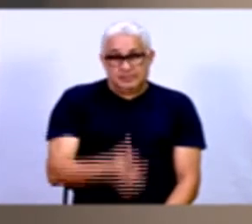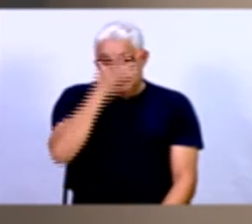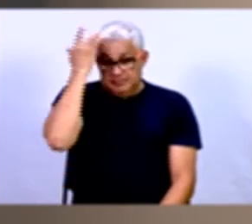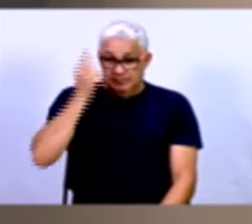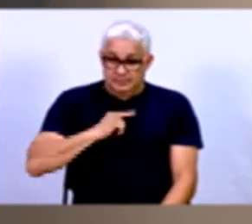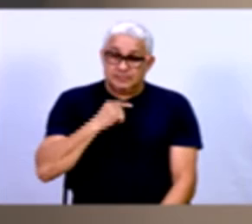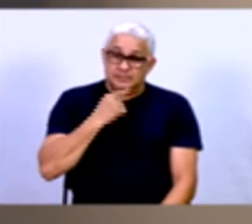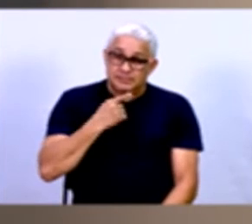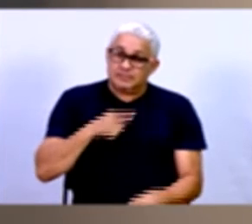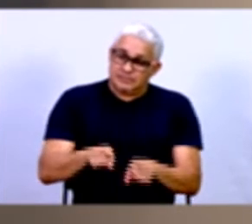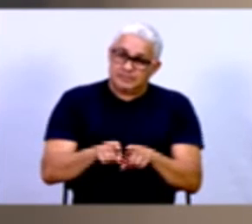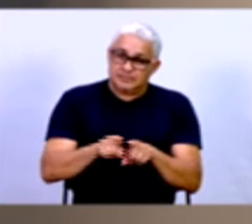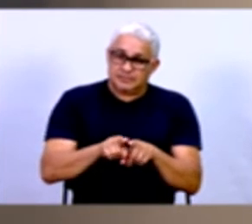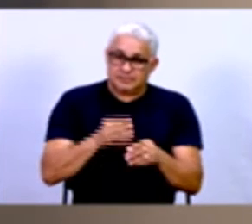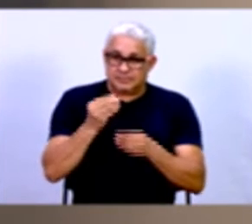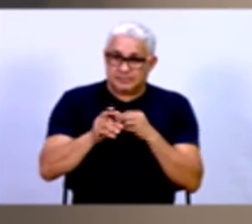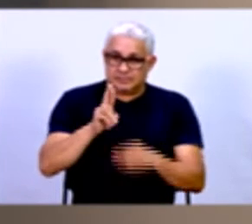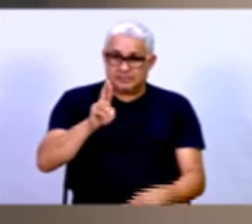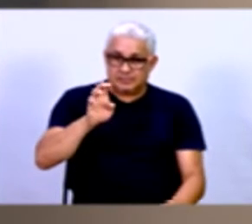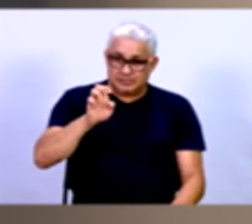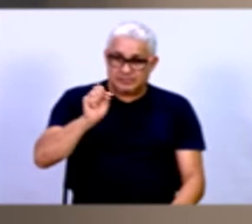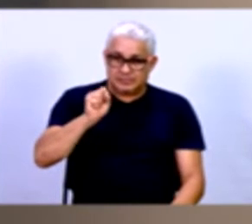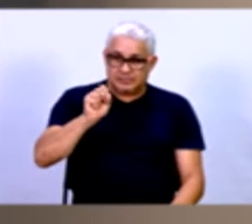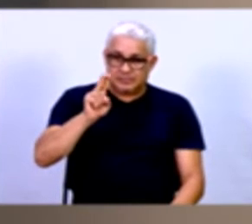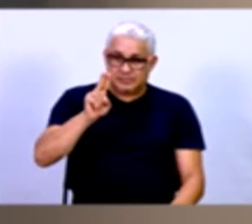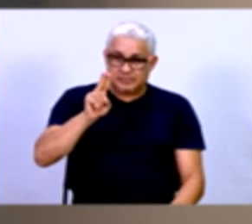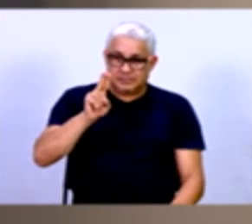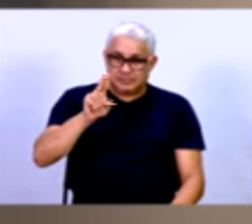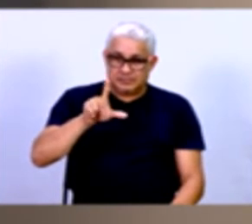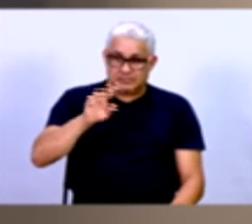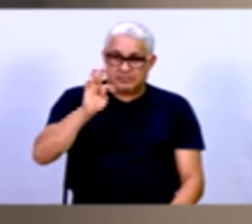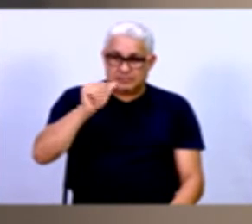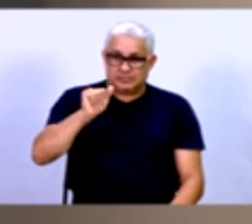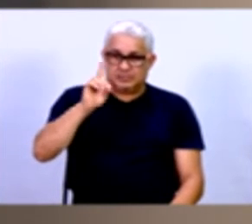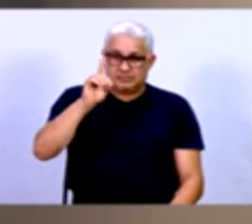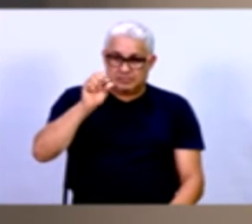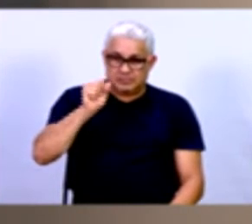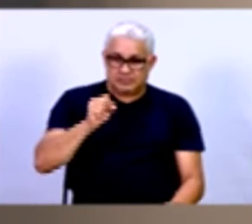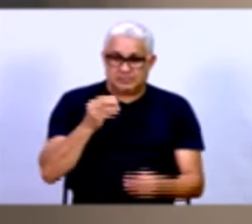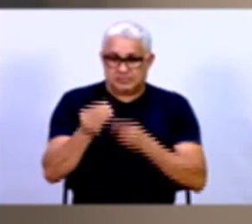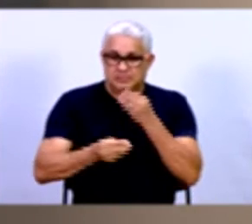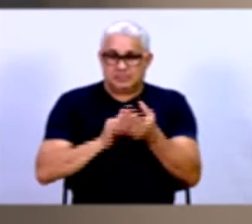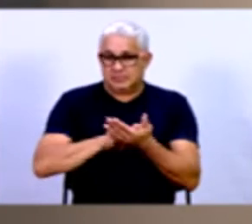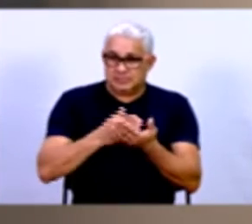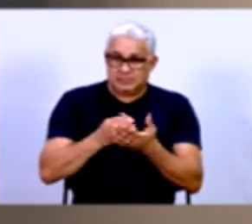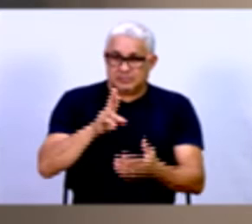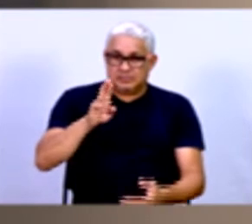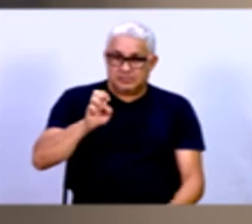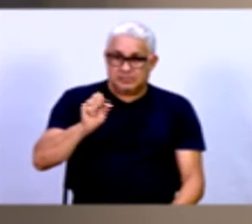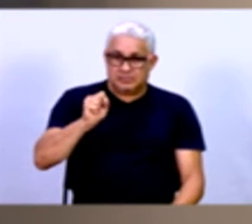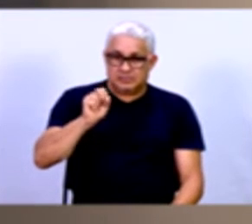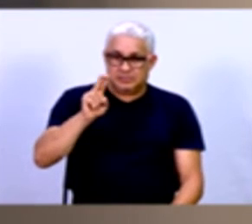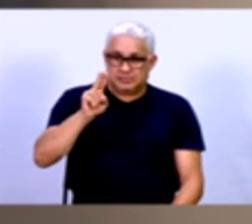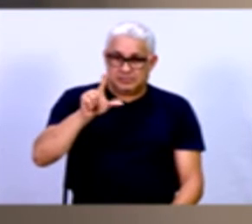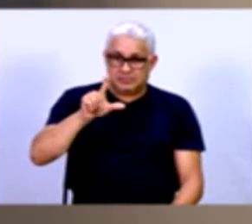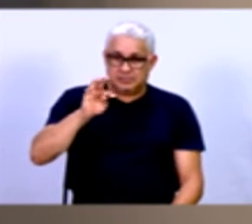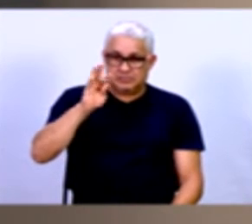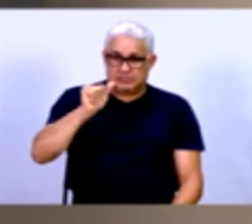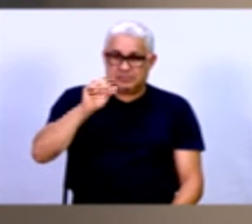ajudar a interpretar os resultados, como a gente falou, que essa é uma das fases mais importantes, né? Que é a interpretação de resultados. Então,